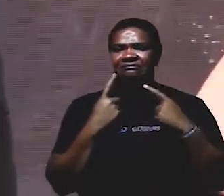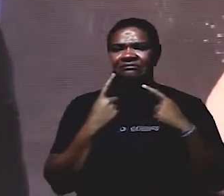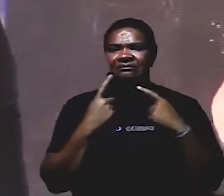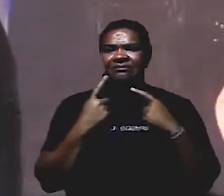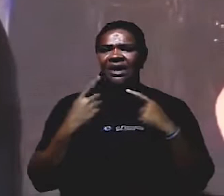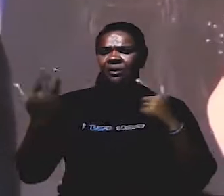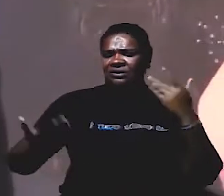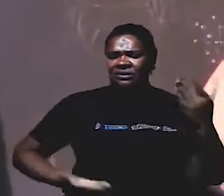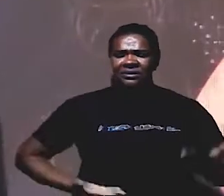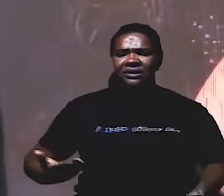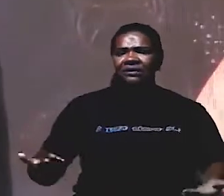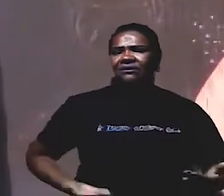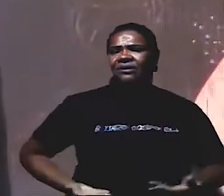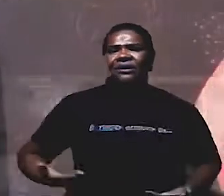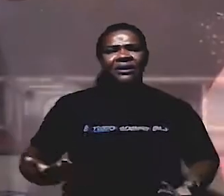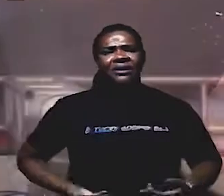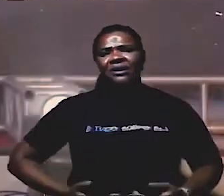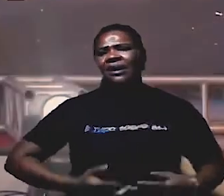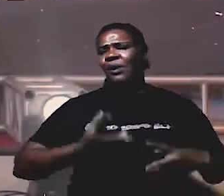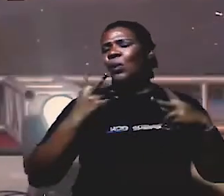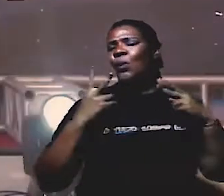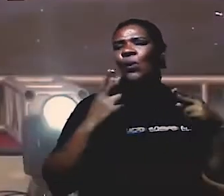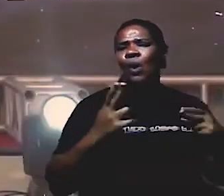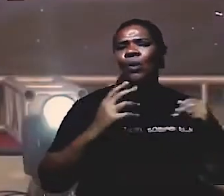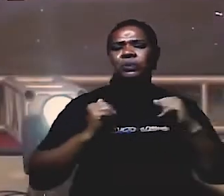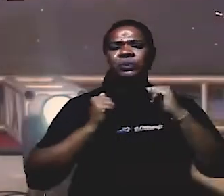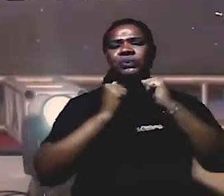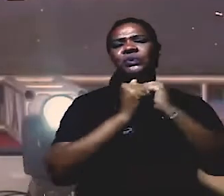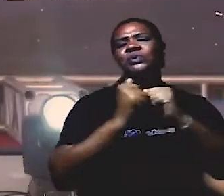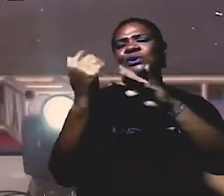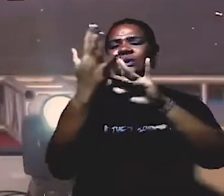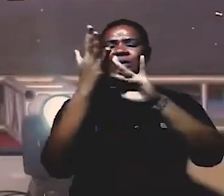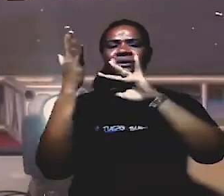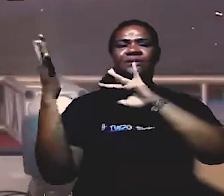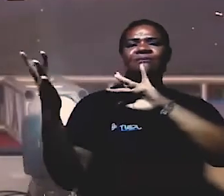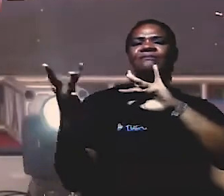Te servirei porque comigo